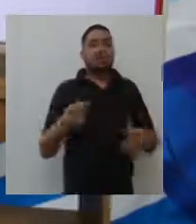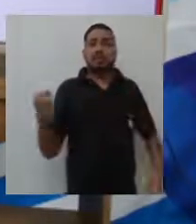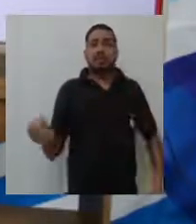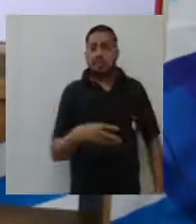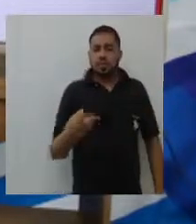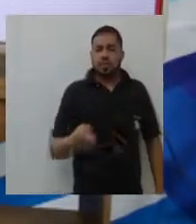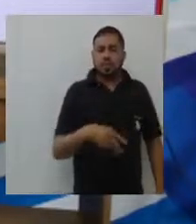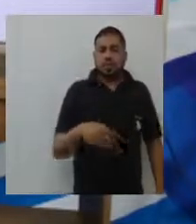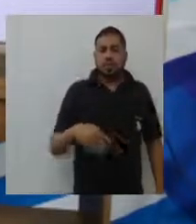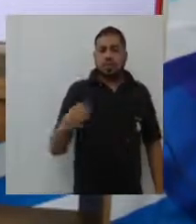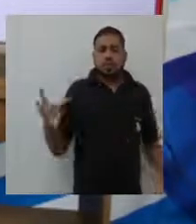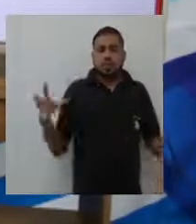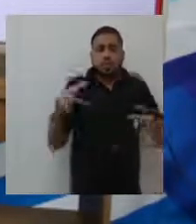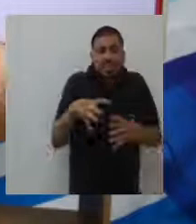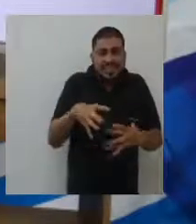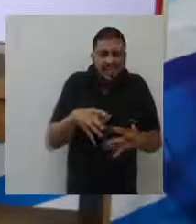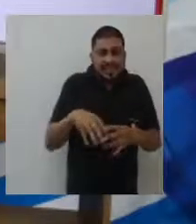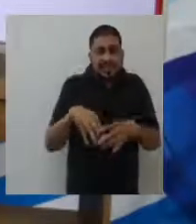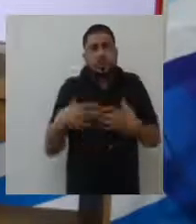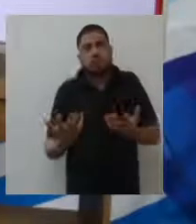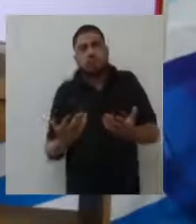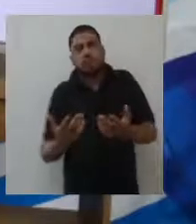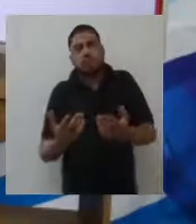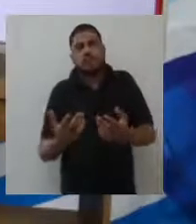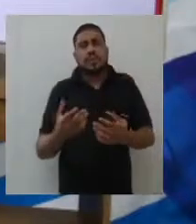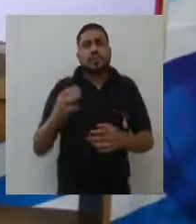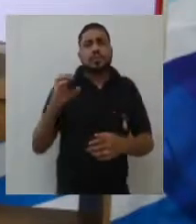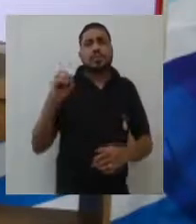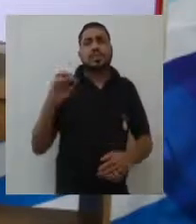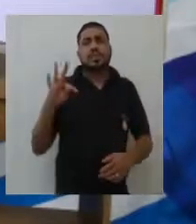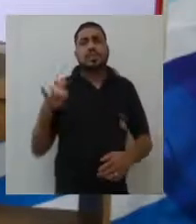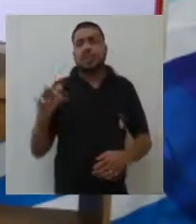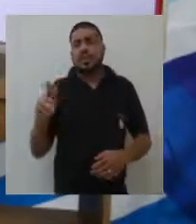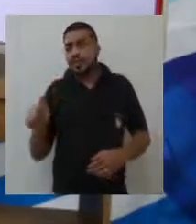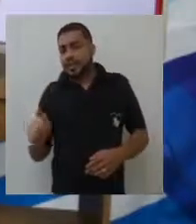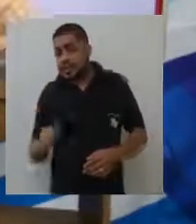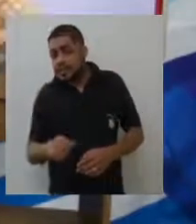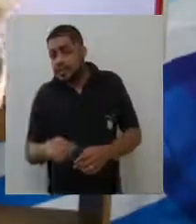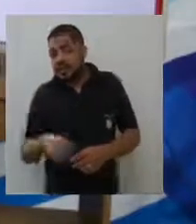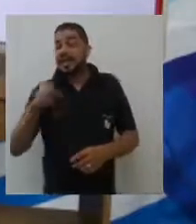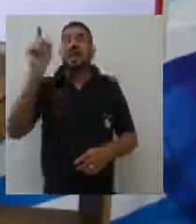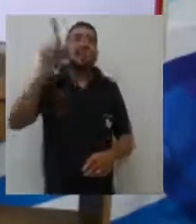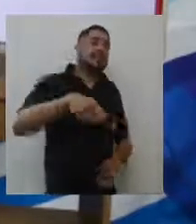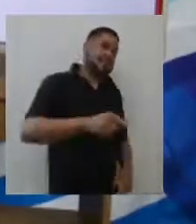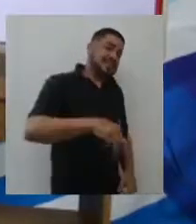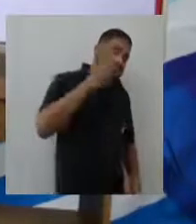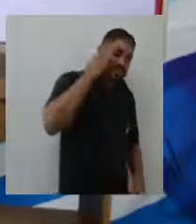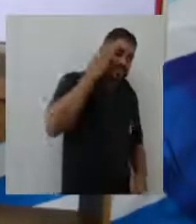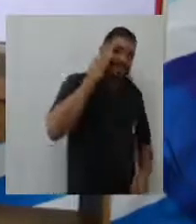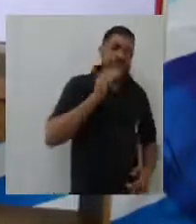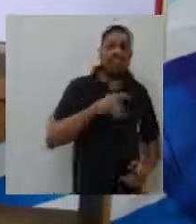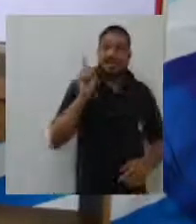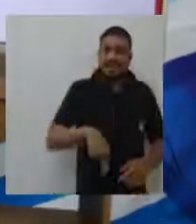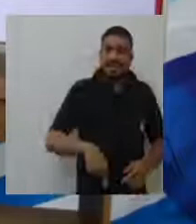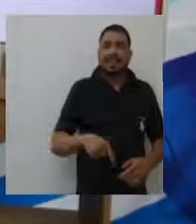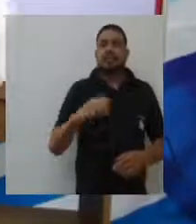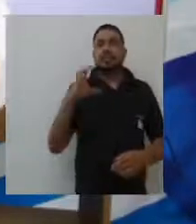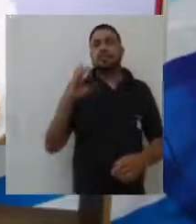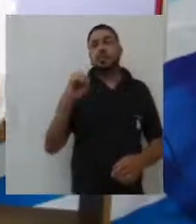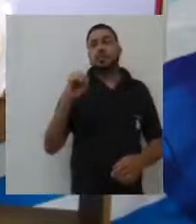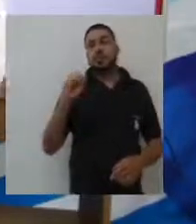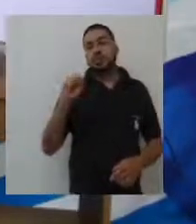é uma solução concentrada ou uma solução concentrada? Isso mesmo, vocês entenderam? É uma